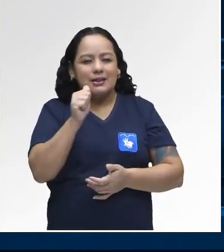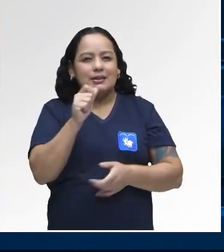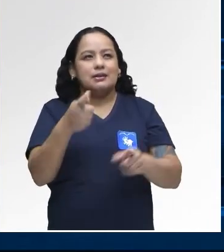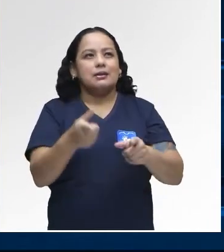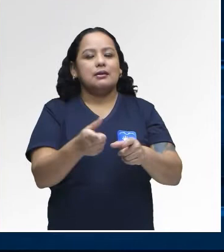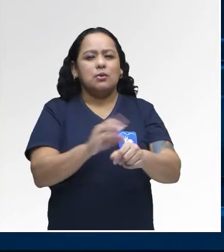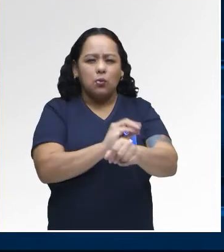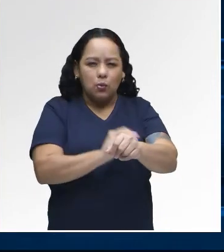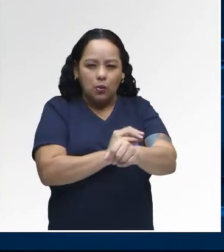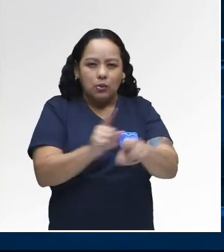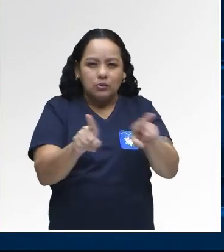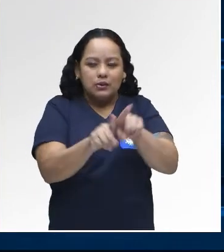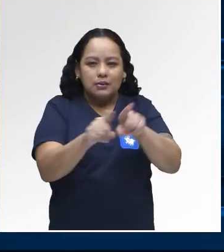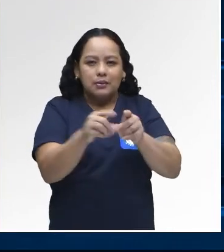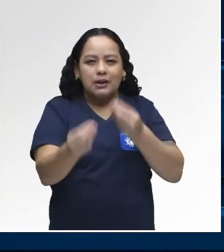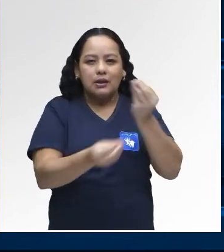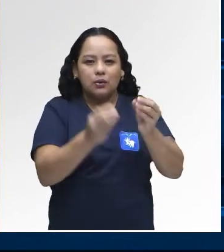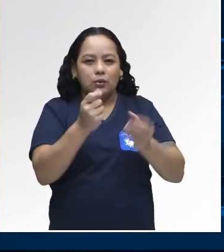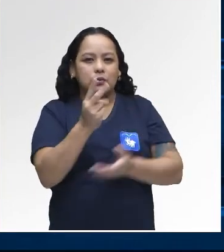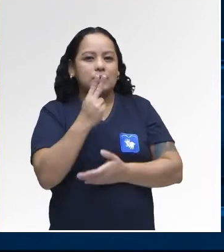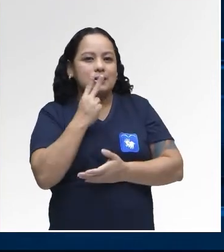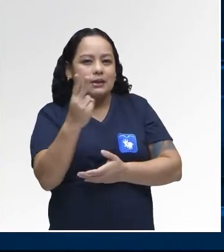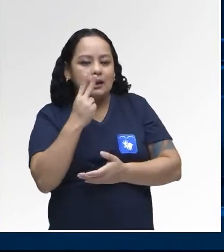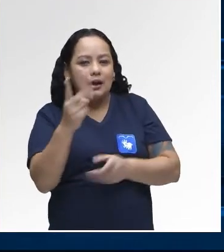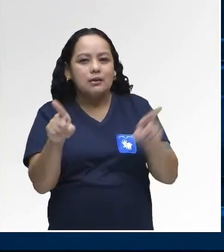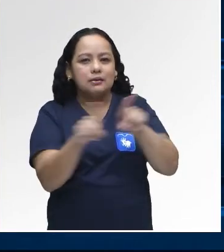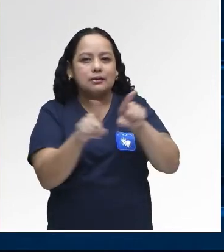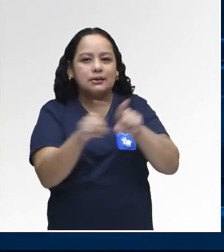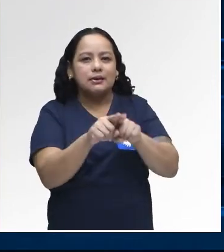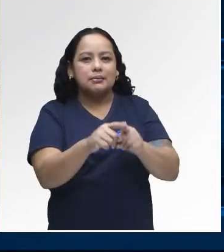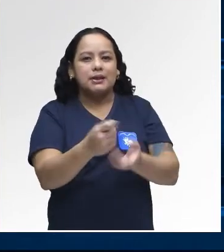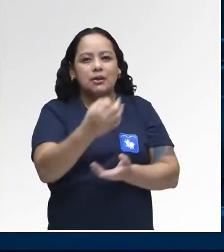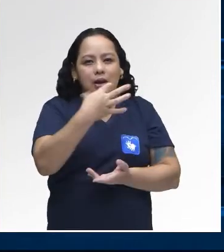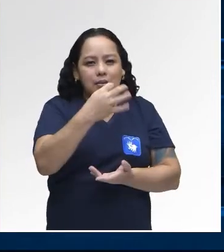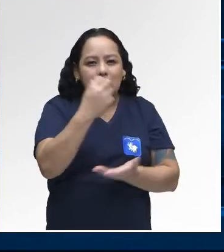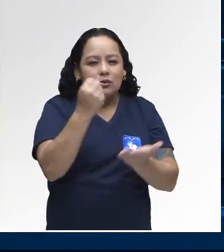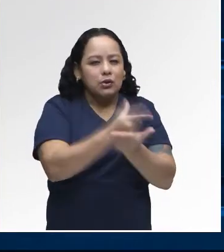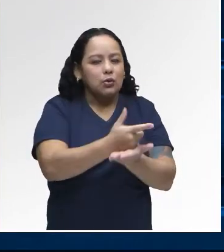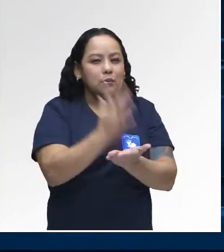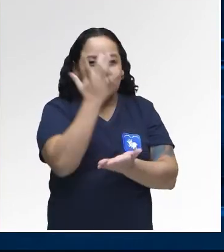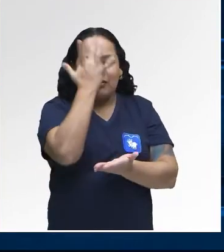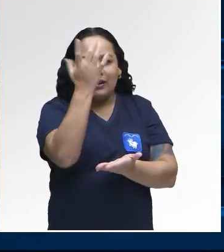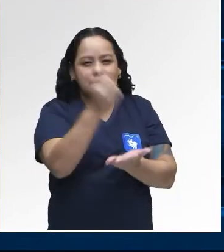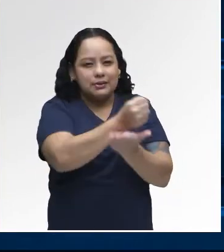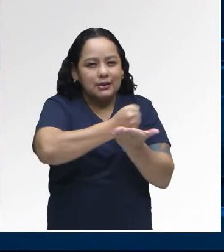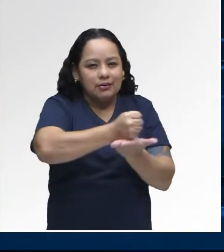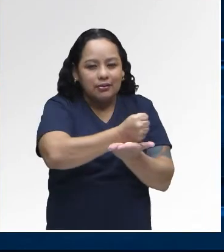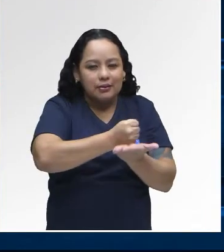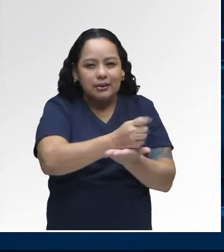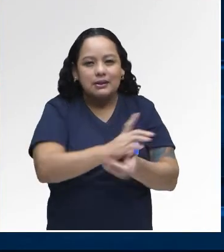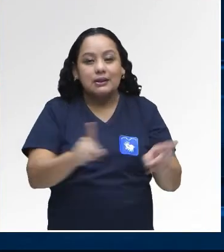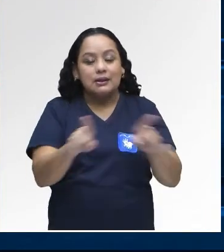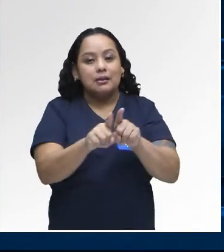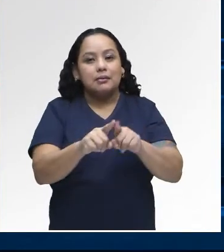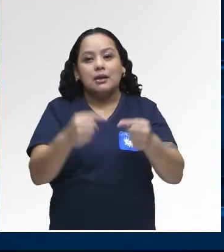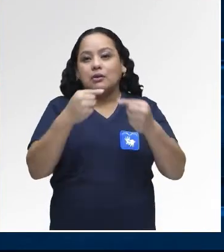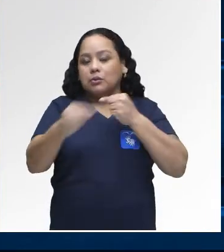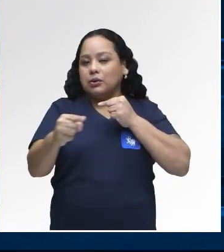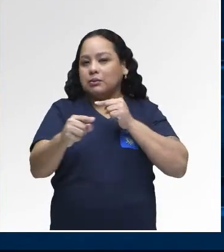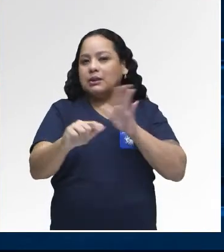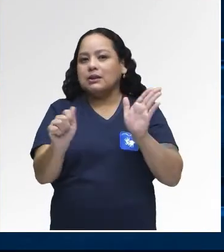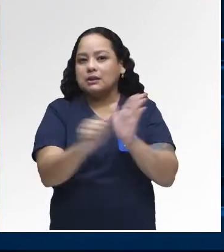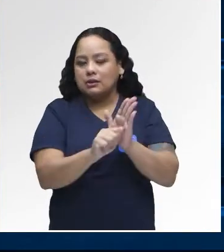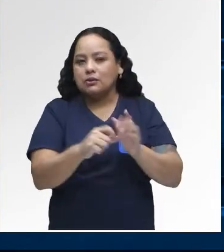consumidas, que podem ser comercializadas, quanto as ilícitas, que são as mais graves,